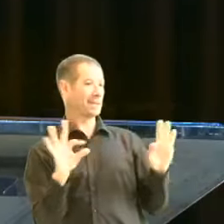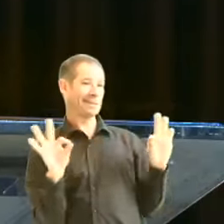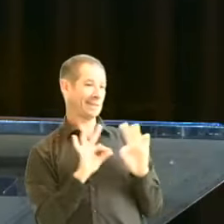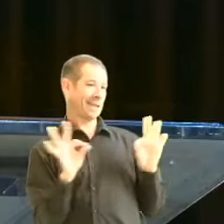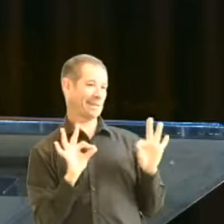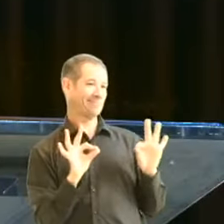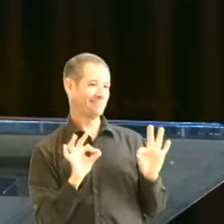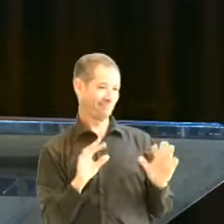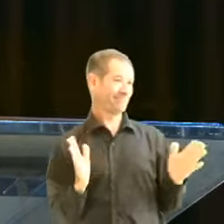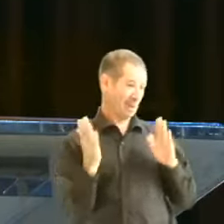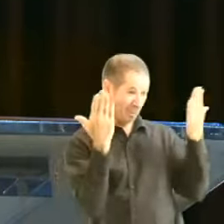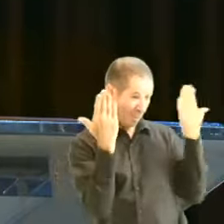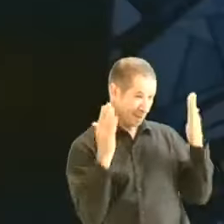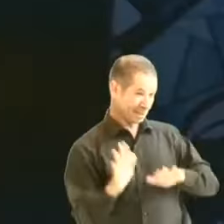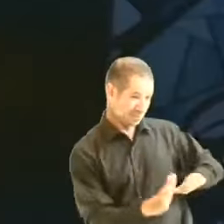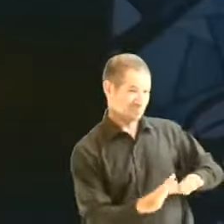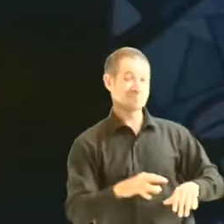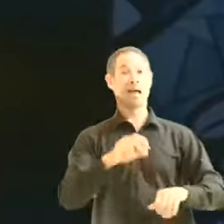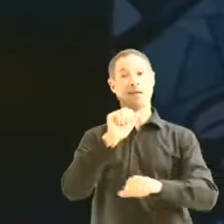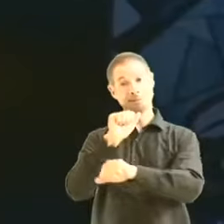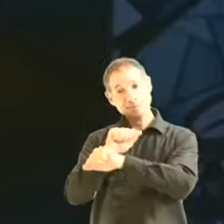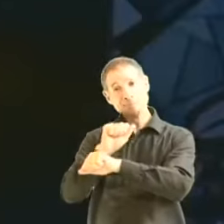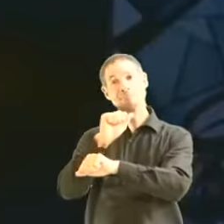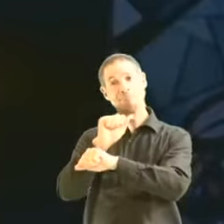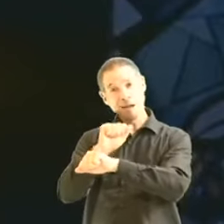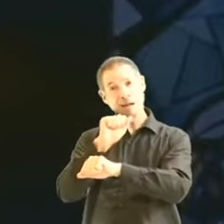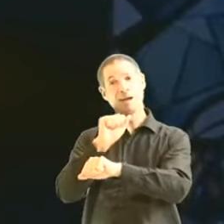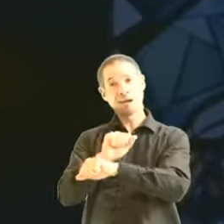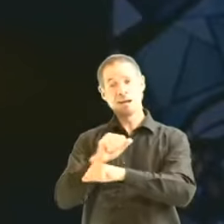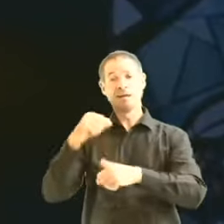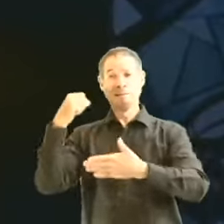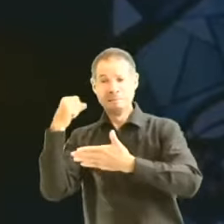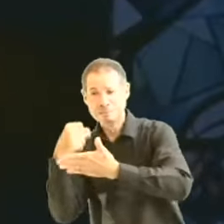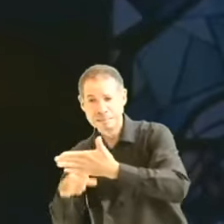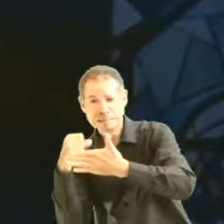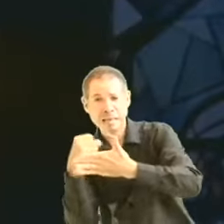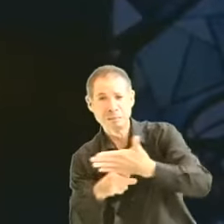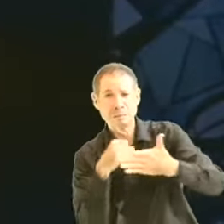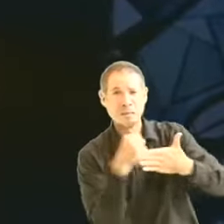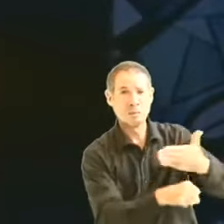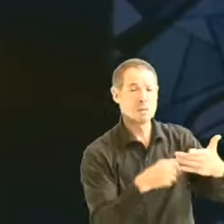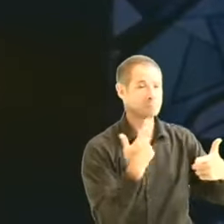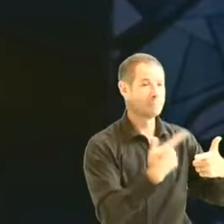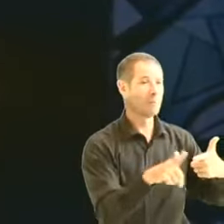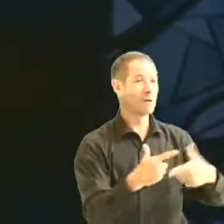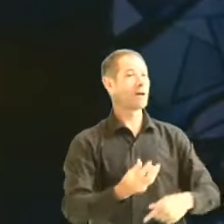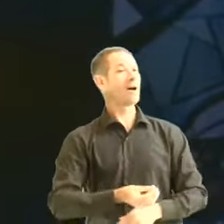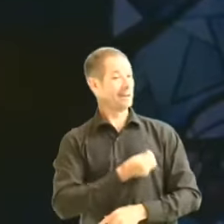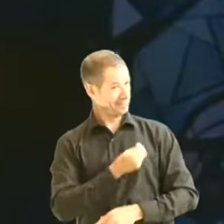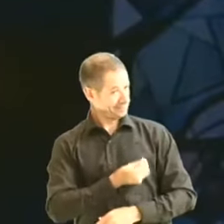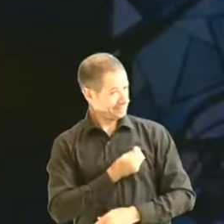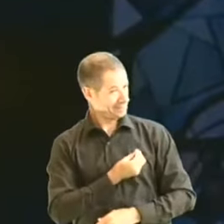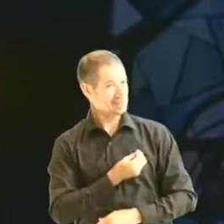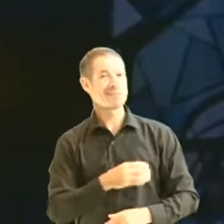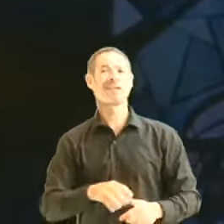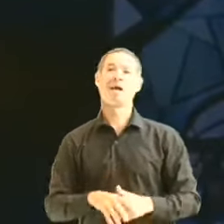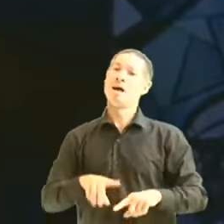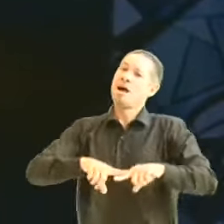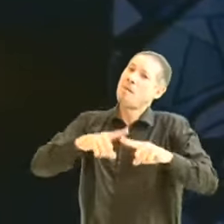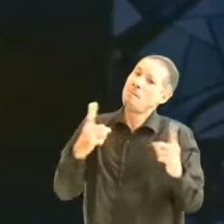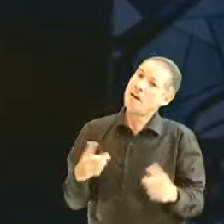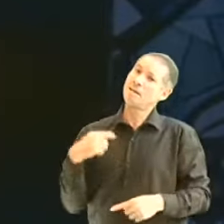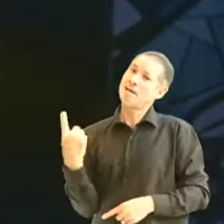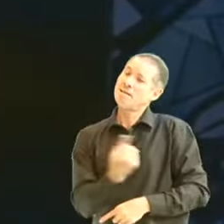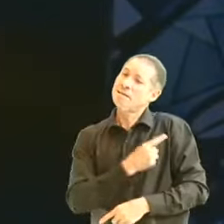você tem que esperar, diante de lutas que você está enfrentando na vida. Mas quando a